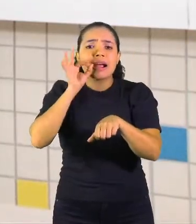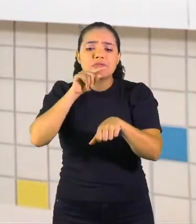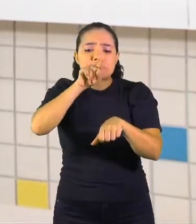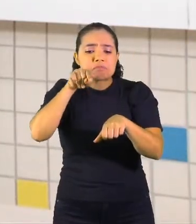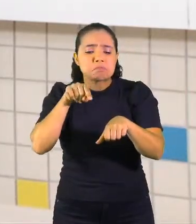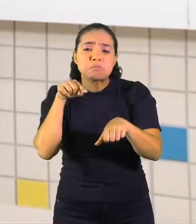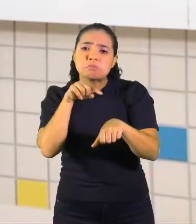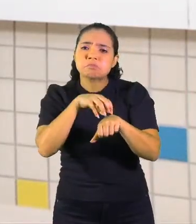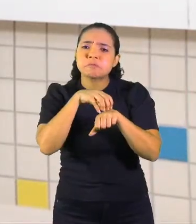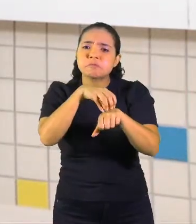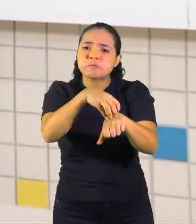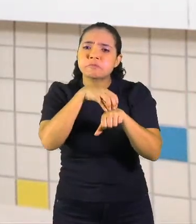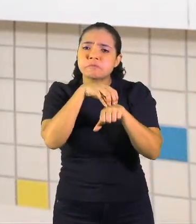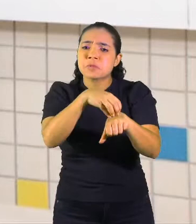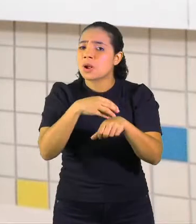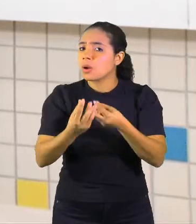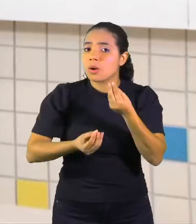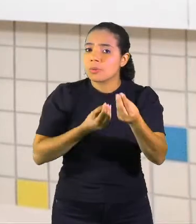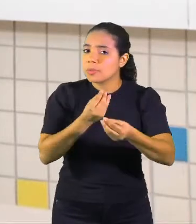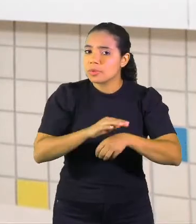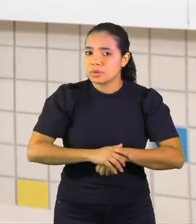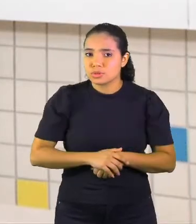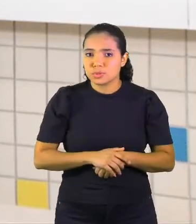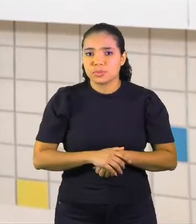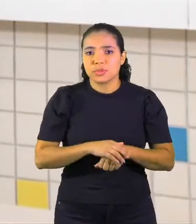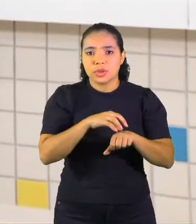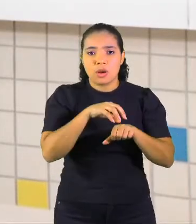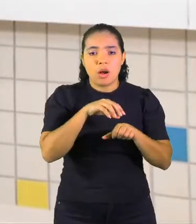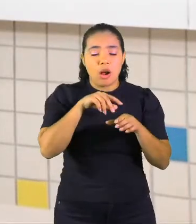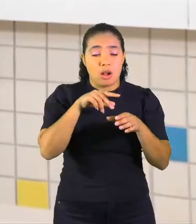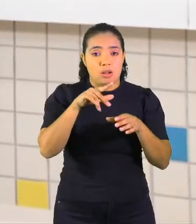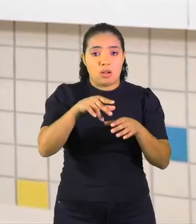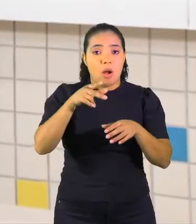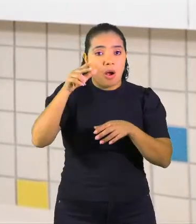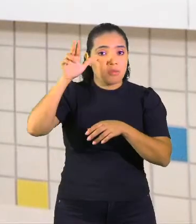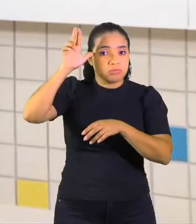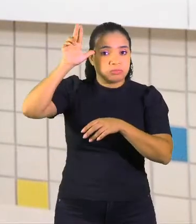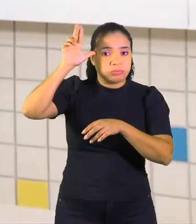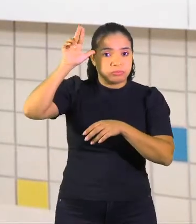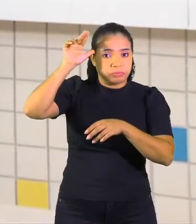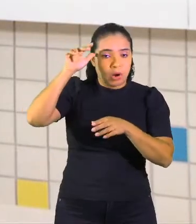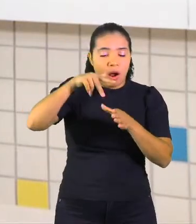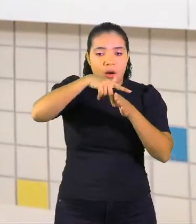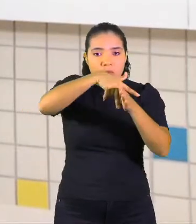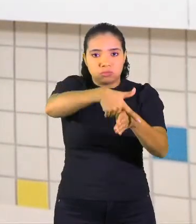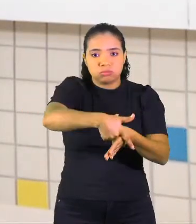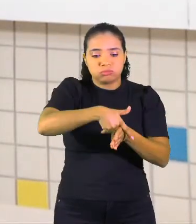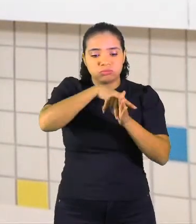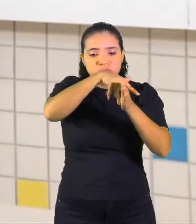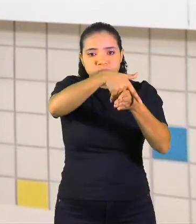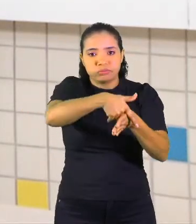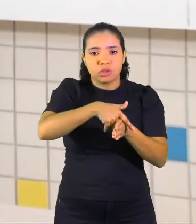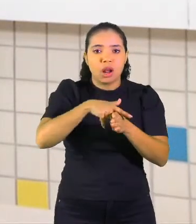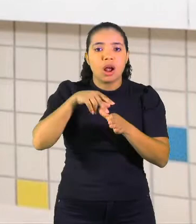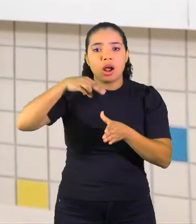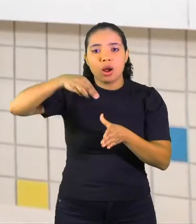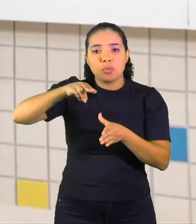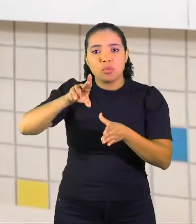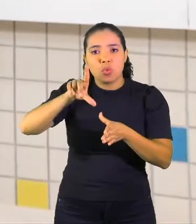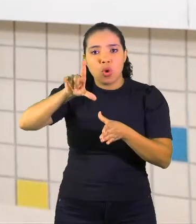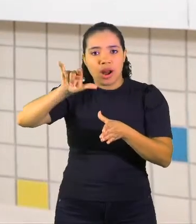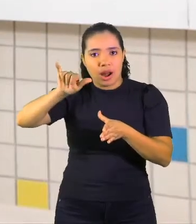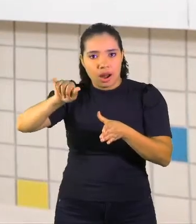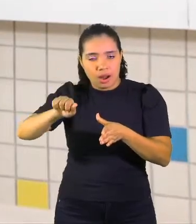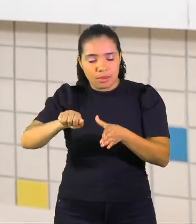Pois bem, o café era transportado no lombo de mulas para chegar até o porto do Rio de Janeiro, onde